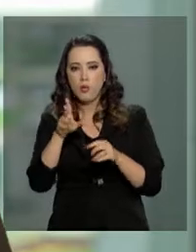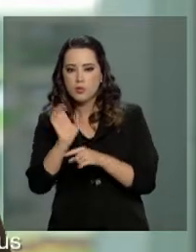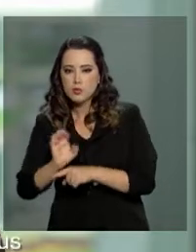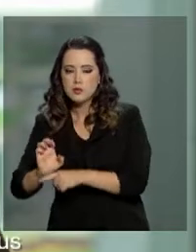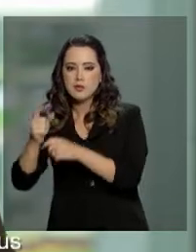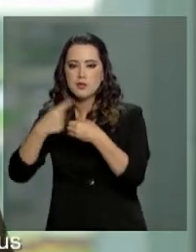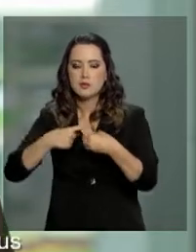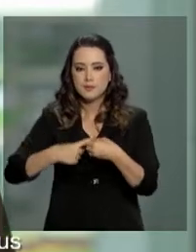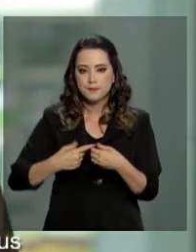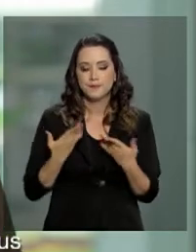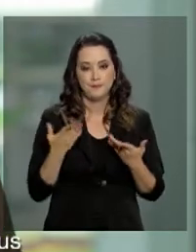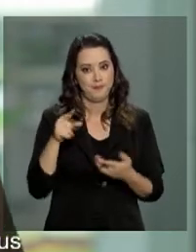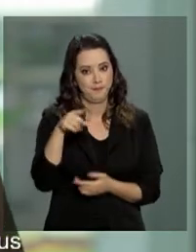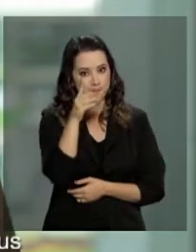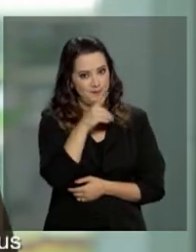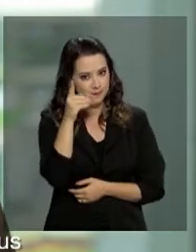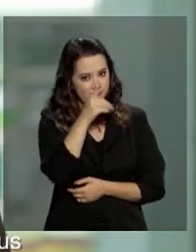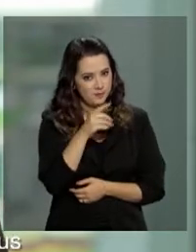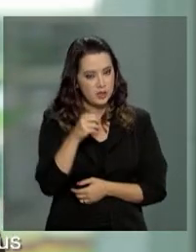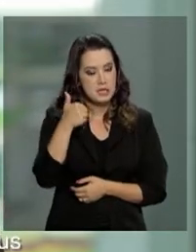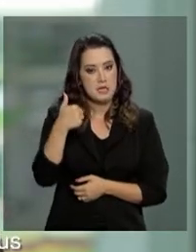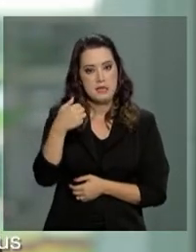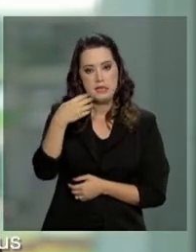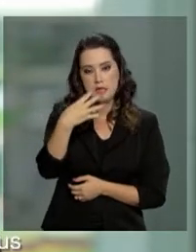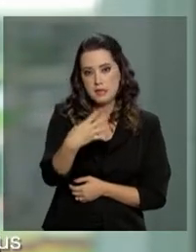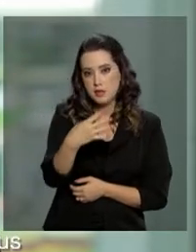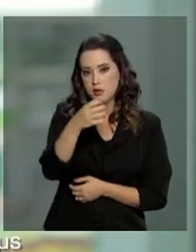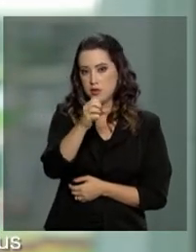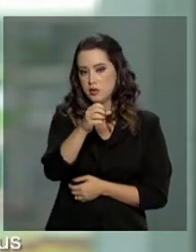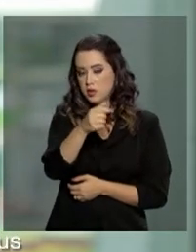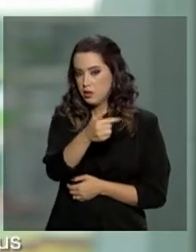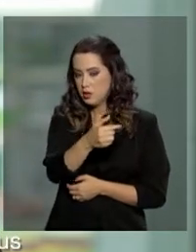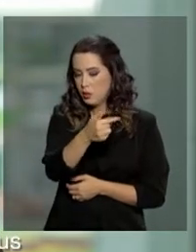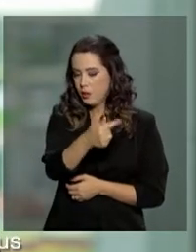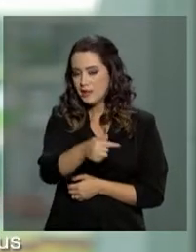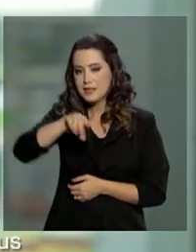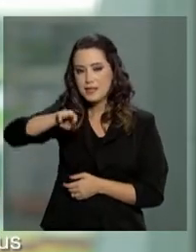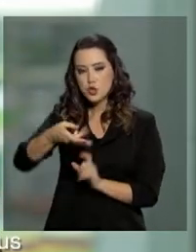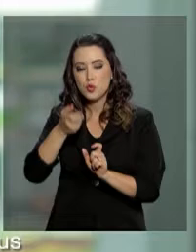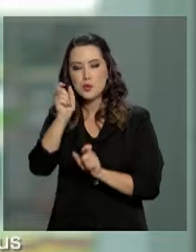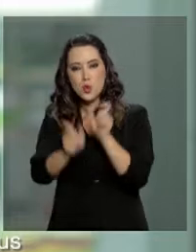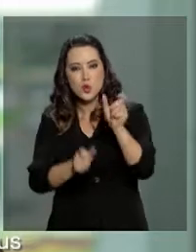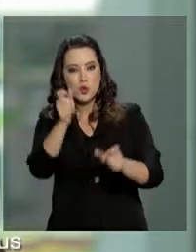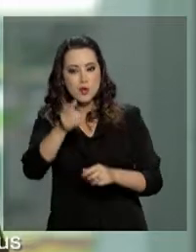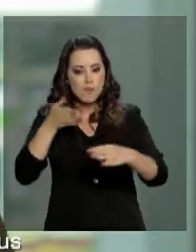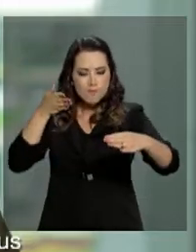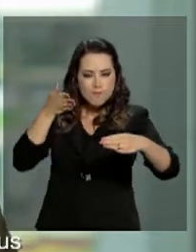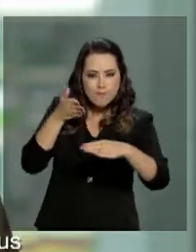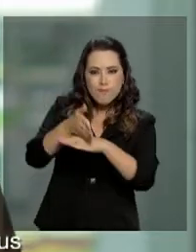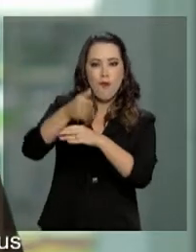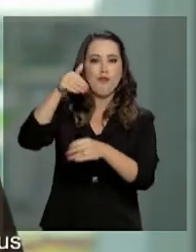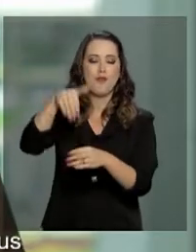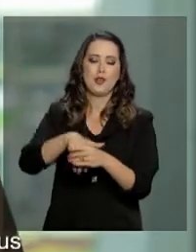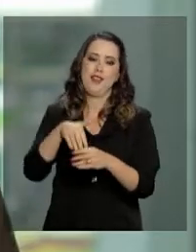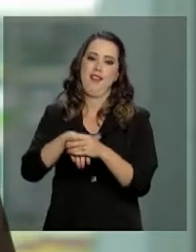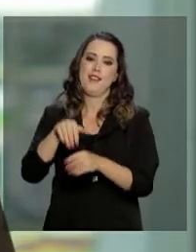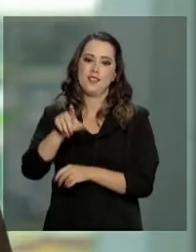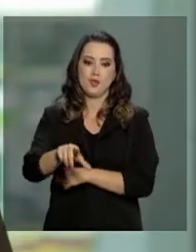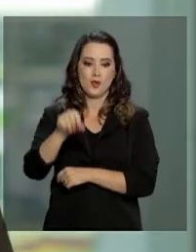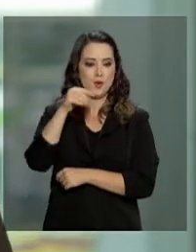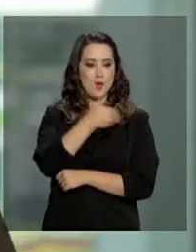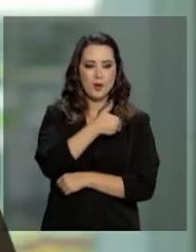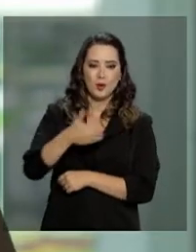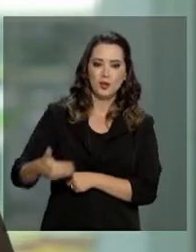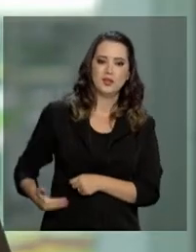municípios. Neste domingo, 147 milhões de brasileiros irão às urnas escolher seus